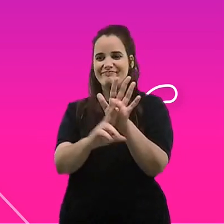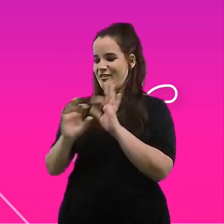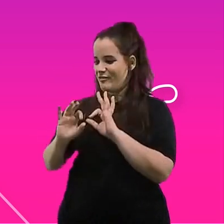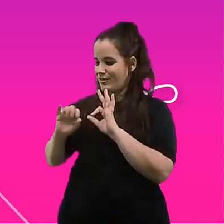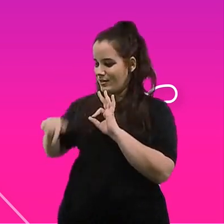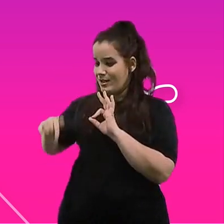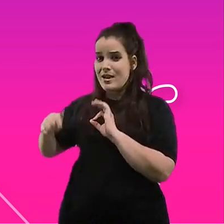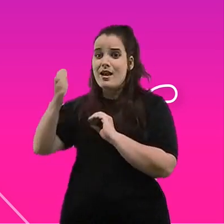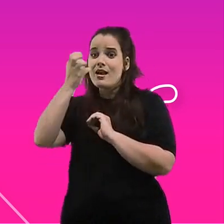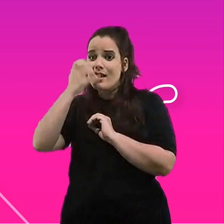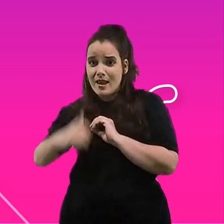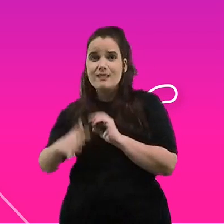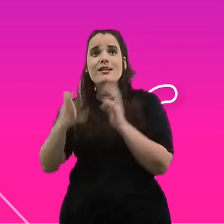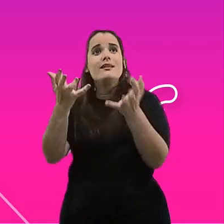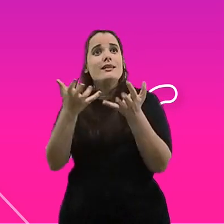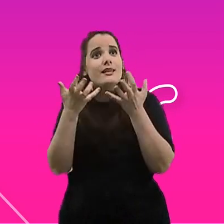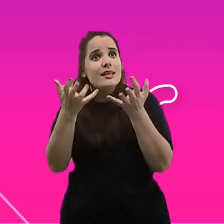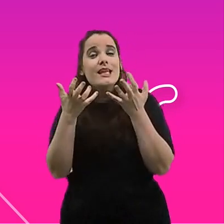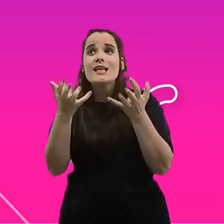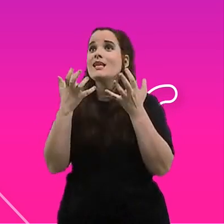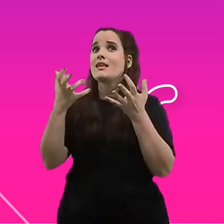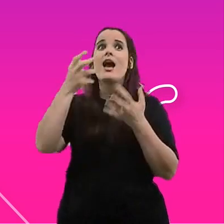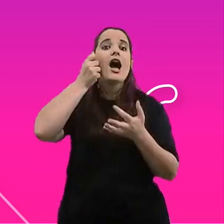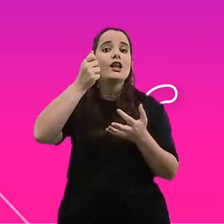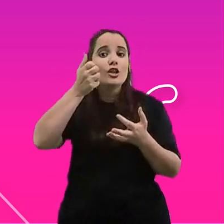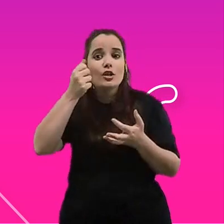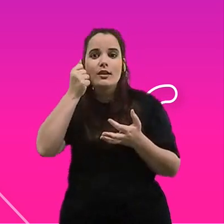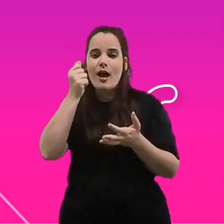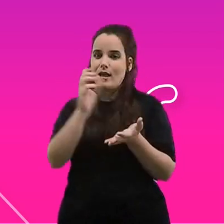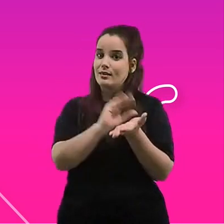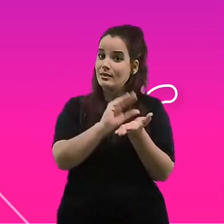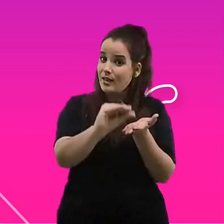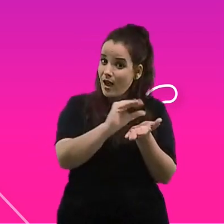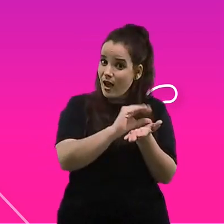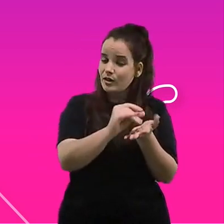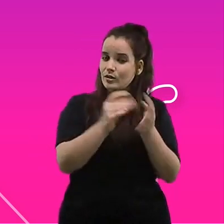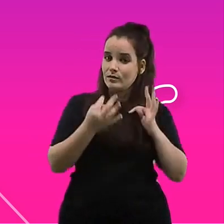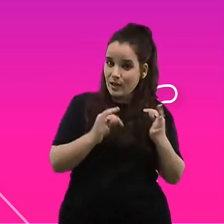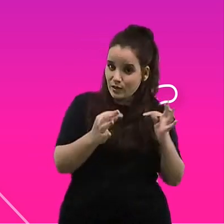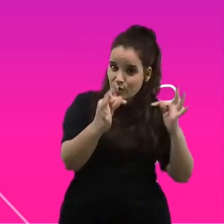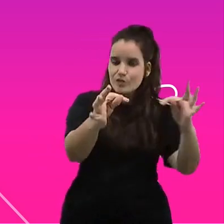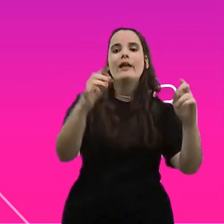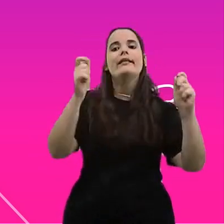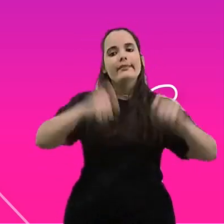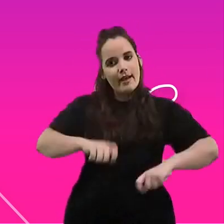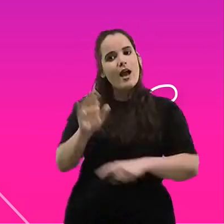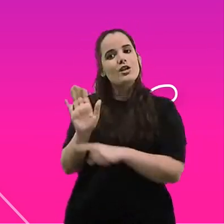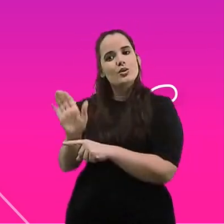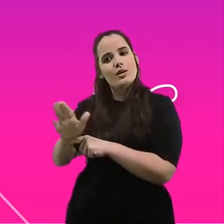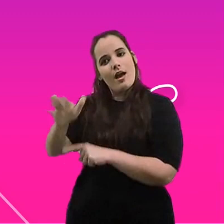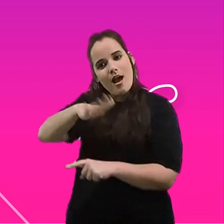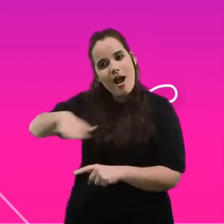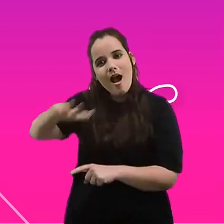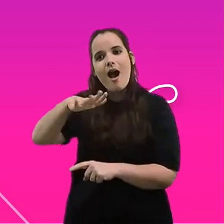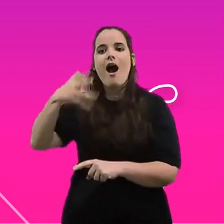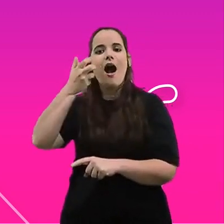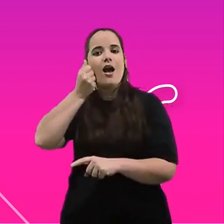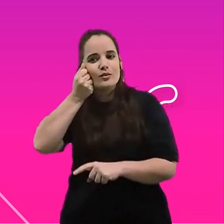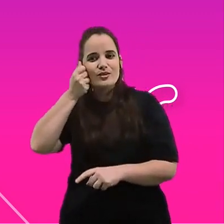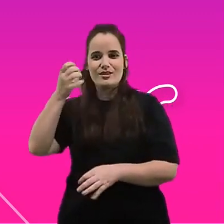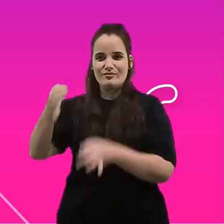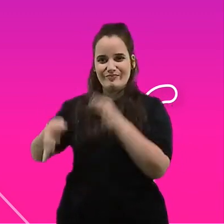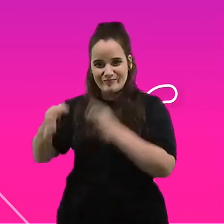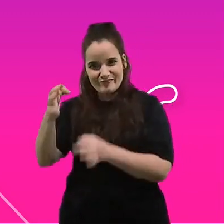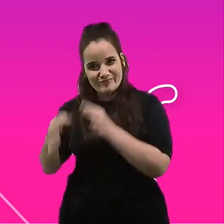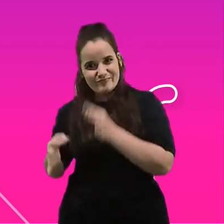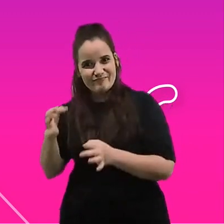serão beneficiadas com esses dados e com a tecnologia para que tenham um futuro melhor. É para isso a intenção, a tecnologia